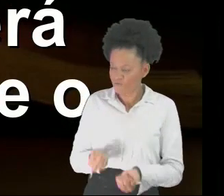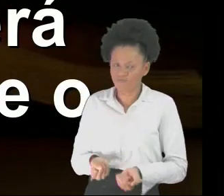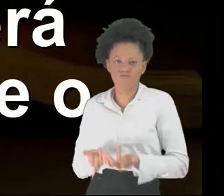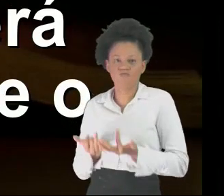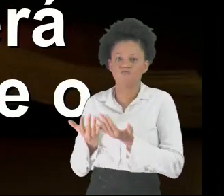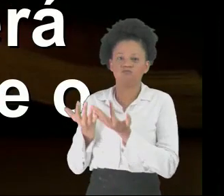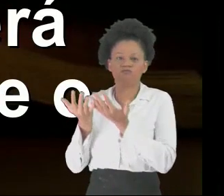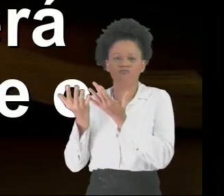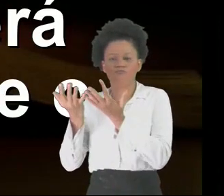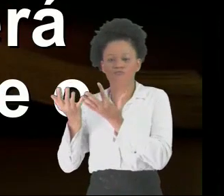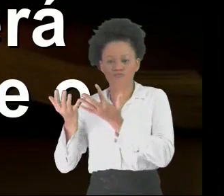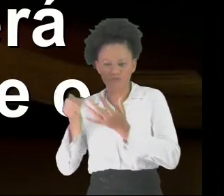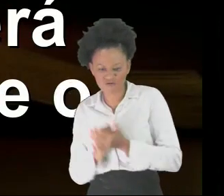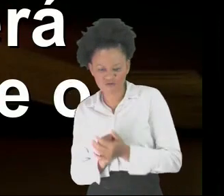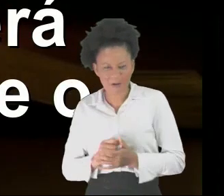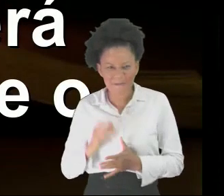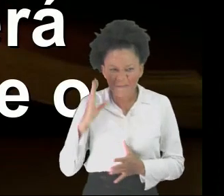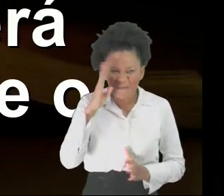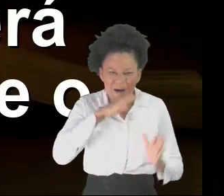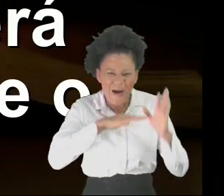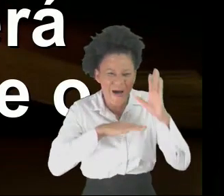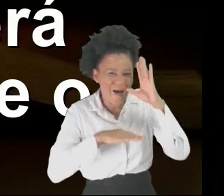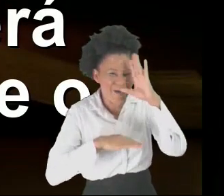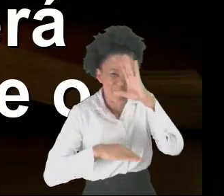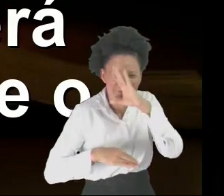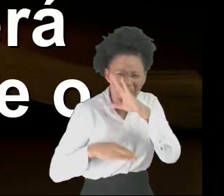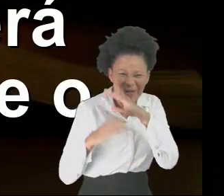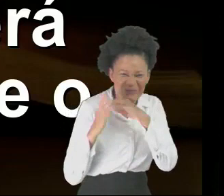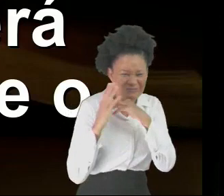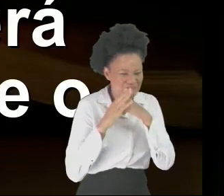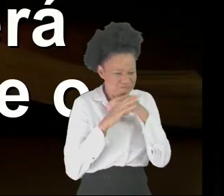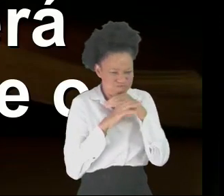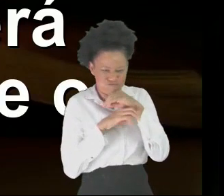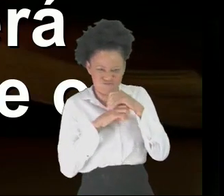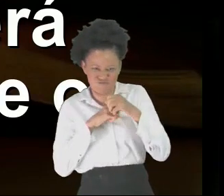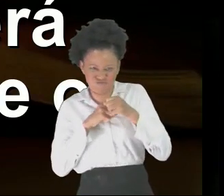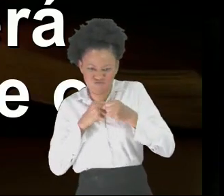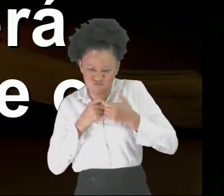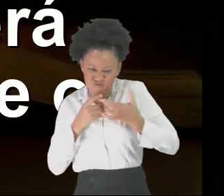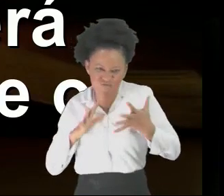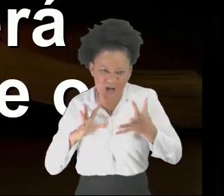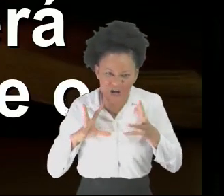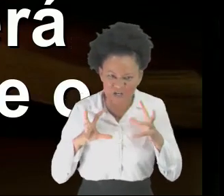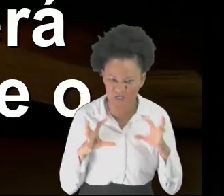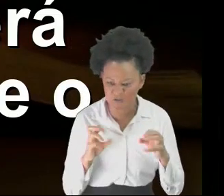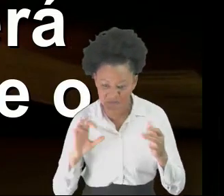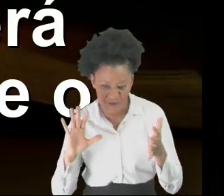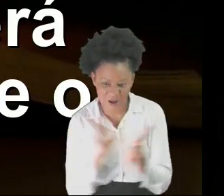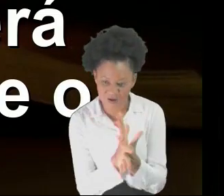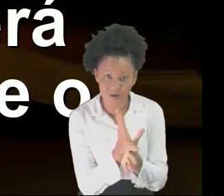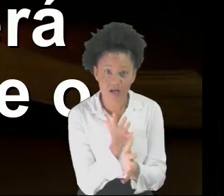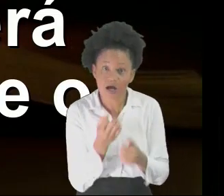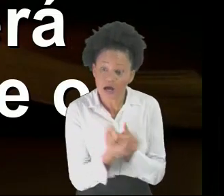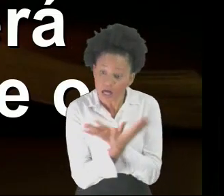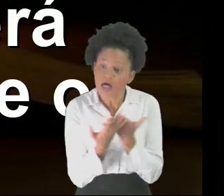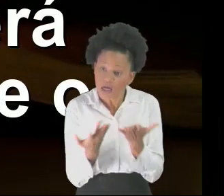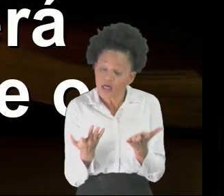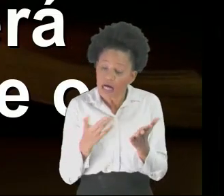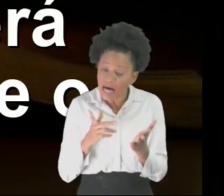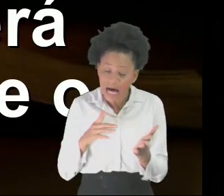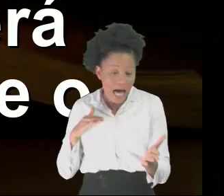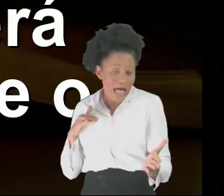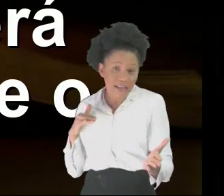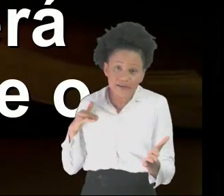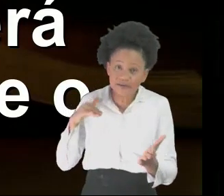a asa das abominações virá o assolador. E isso até a